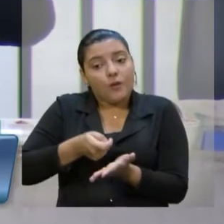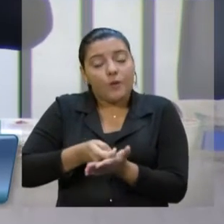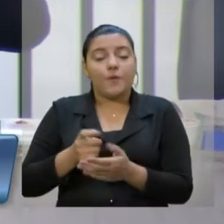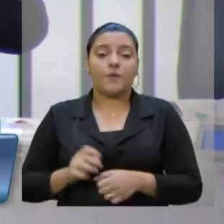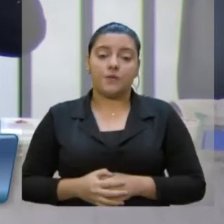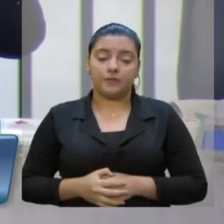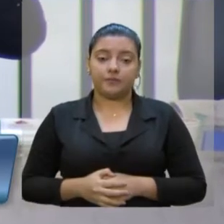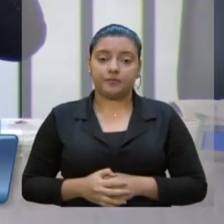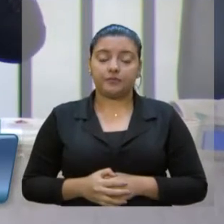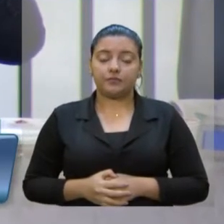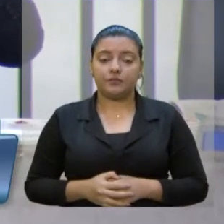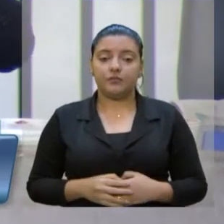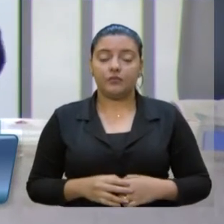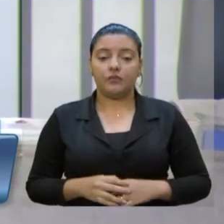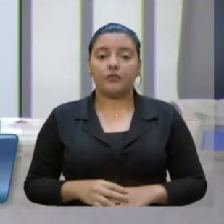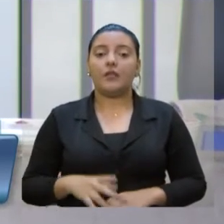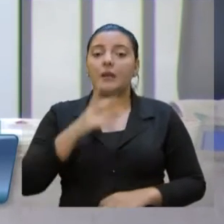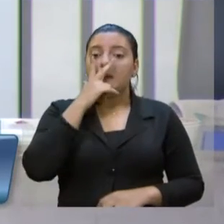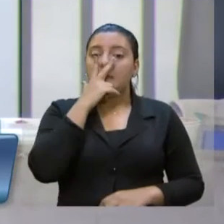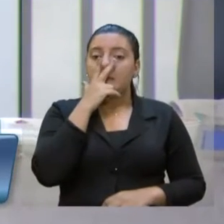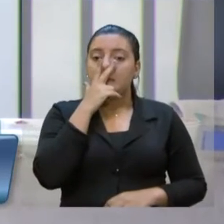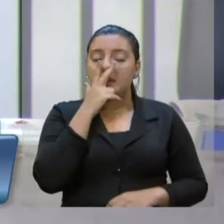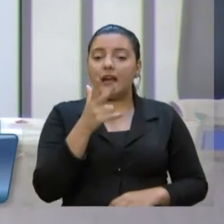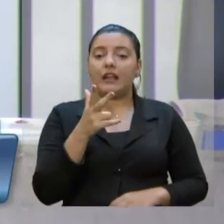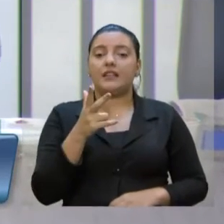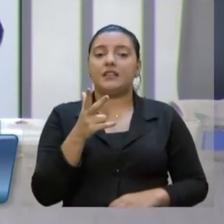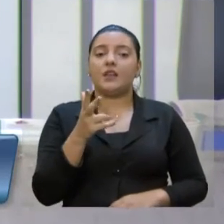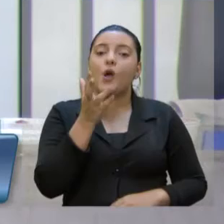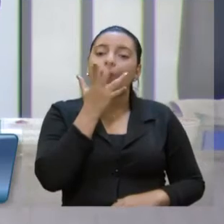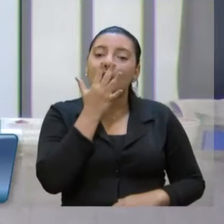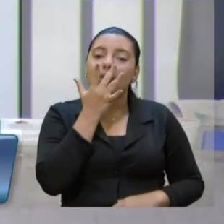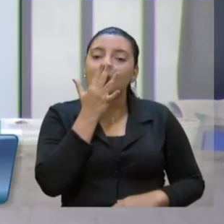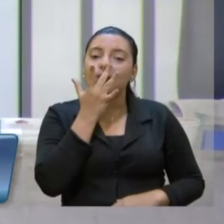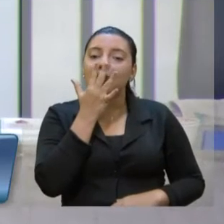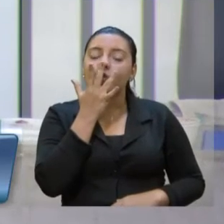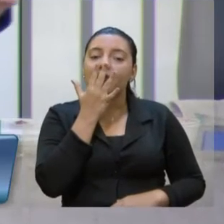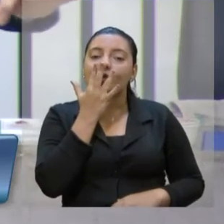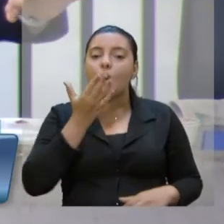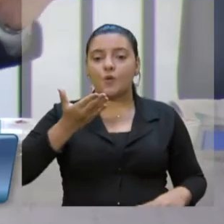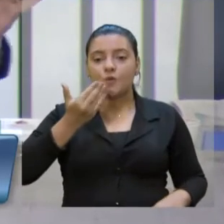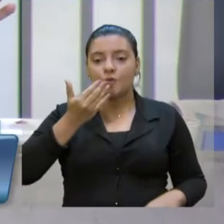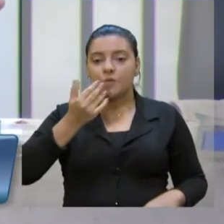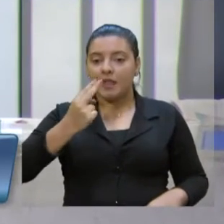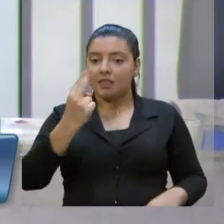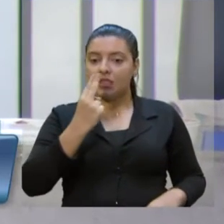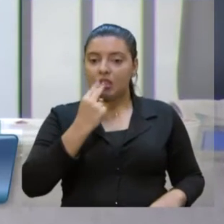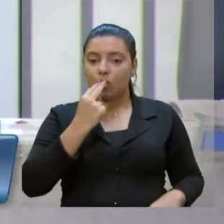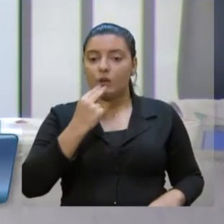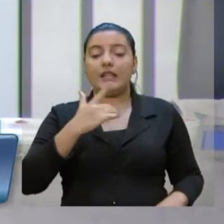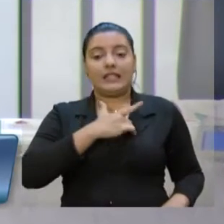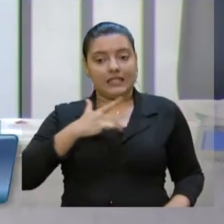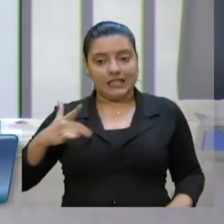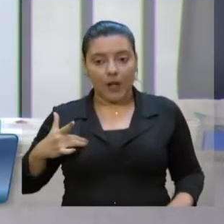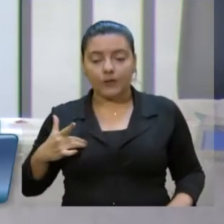entre parênteses, entre aspas, a colorir a nossa comida. Olha, você tem que comer saudavelmente, você tem